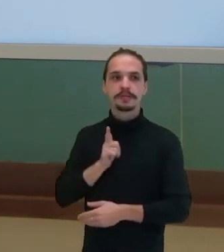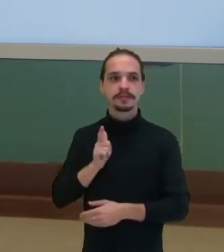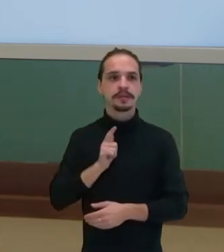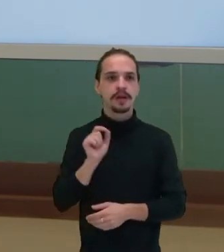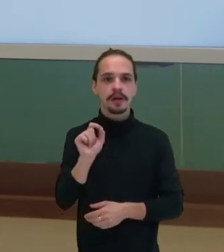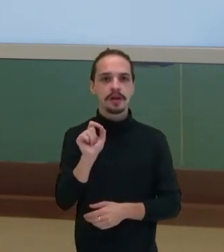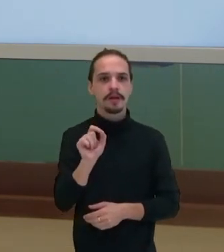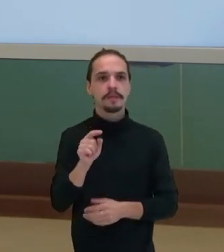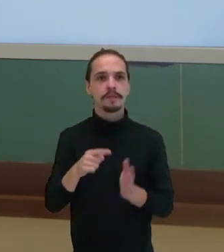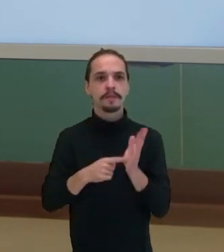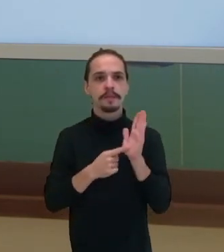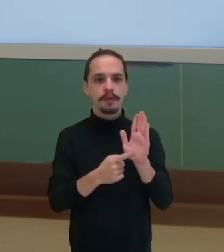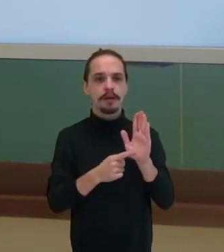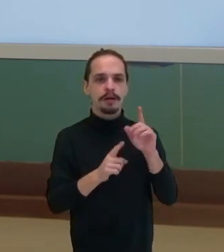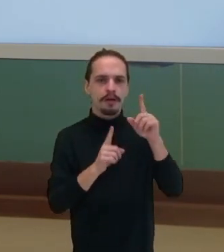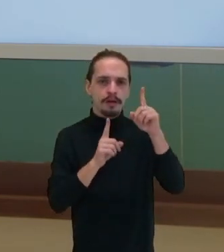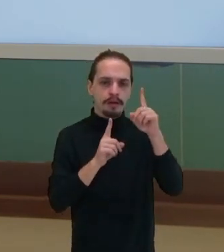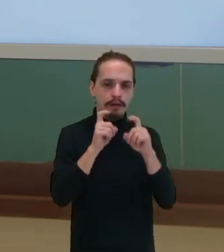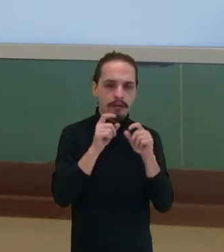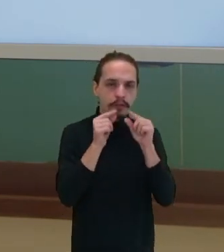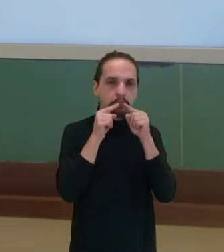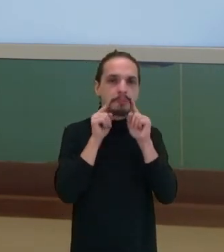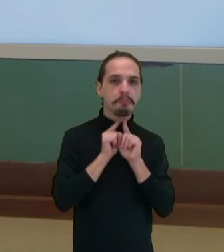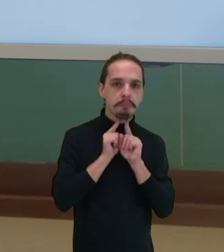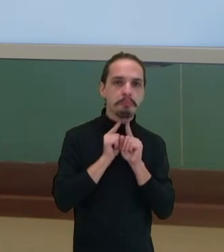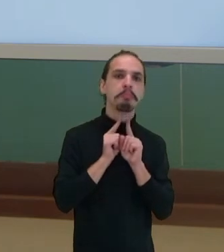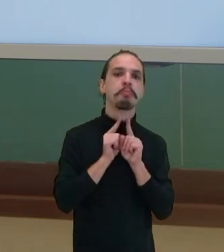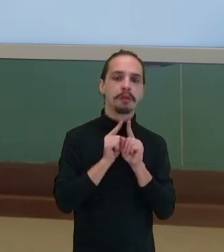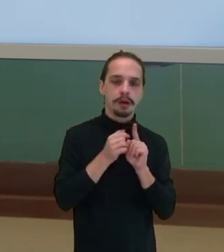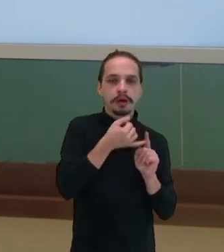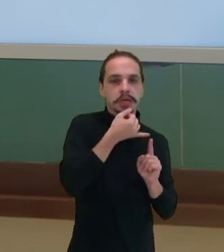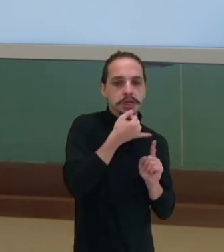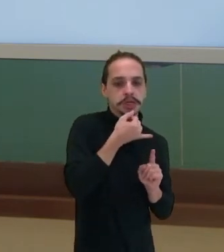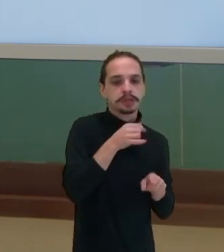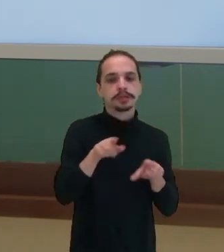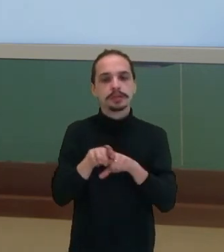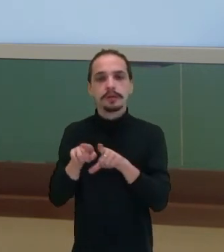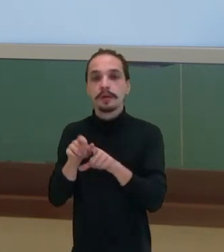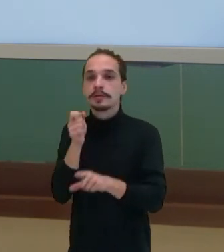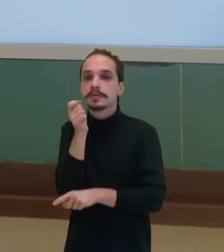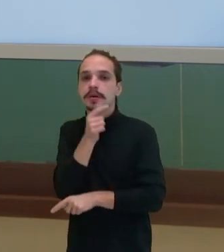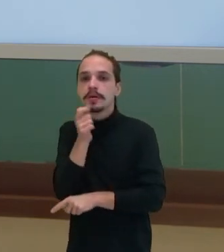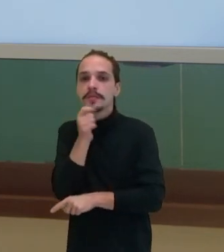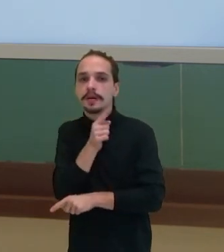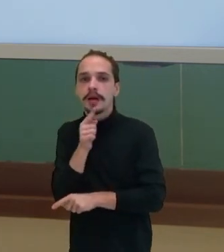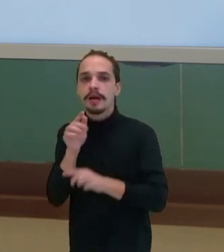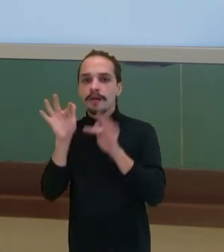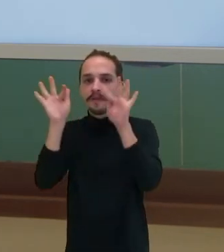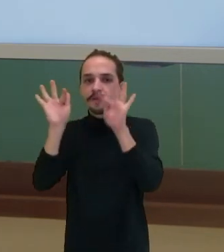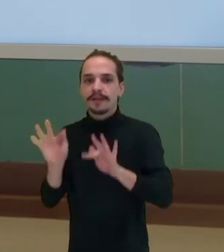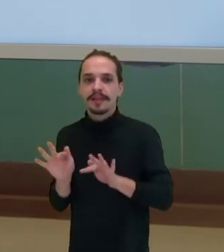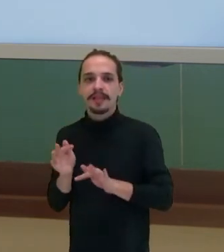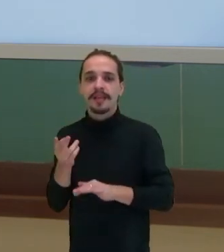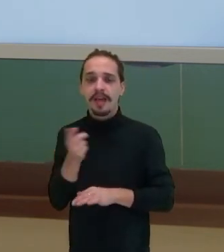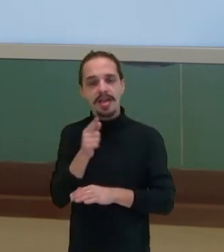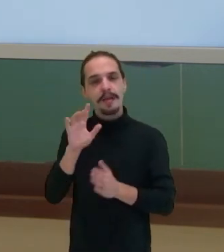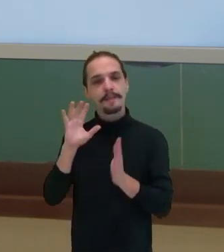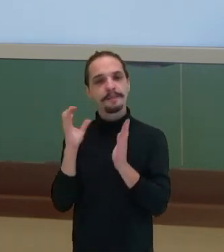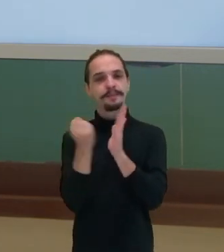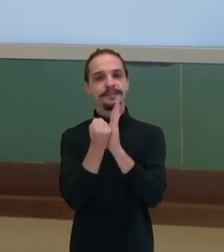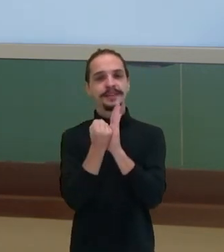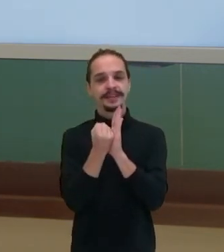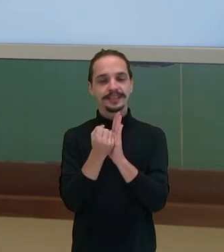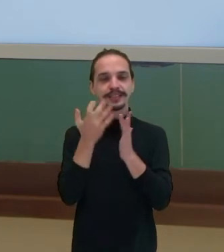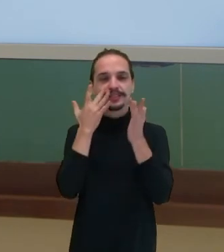representando a tragédia, né, a máscara ali com a boquinha triste, e a comédia, né? Tem ali a carinha feliz, que é o símbolo do teatro, né?